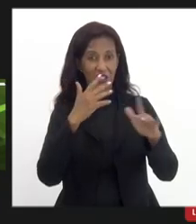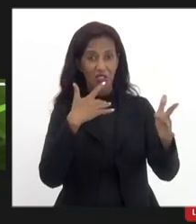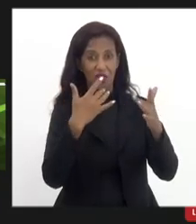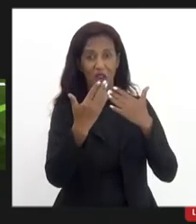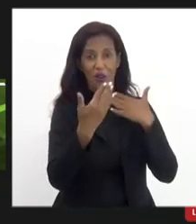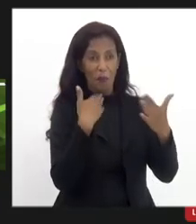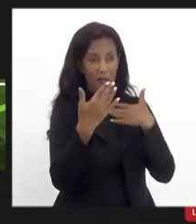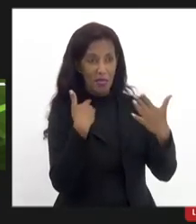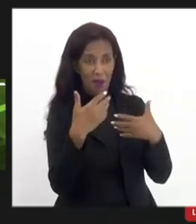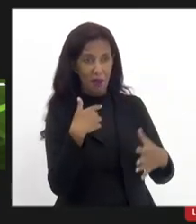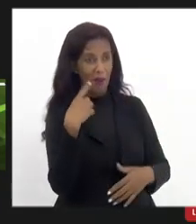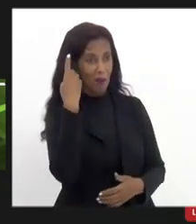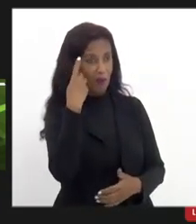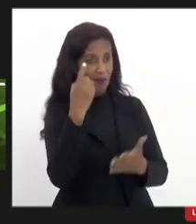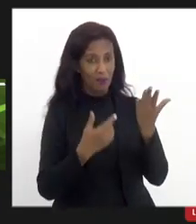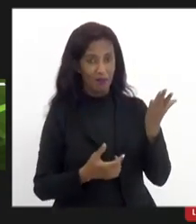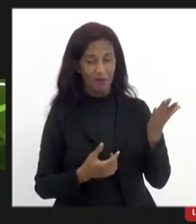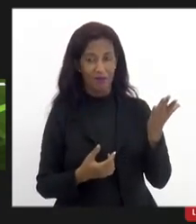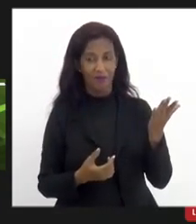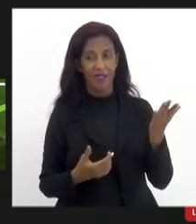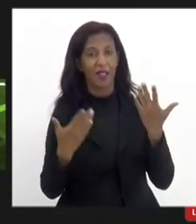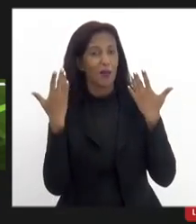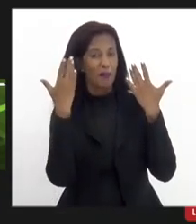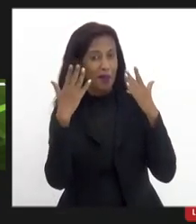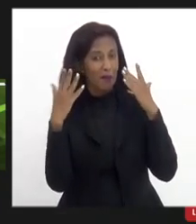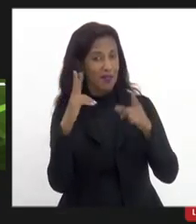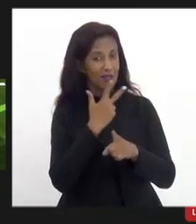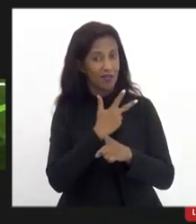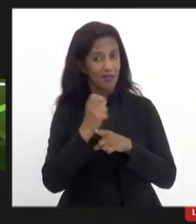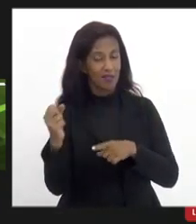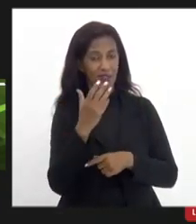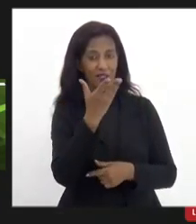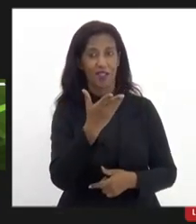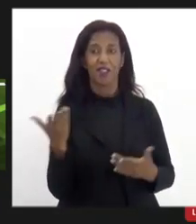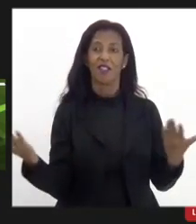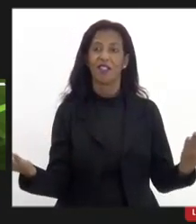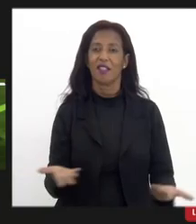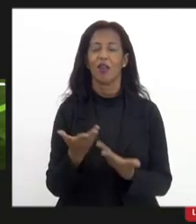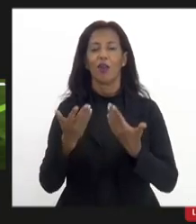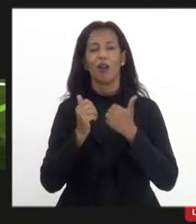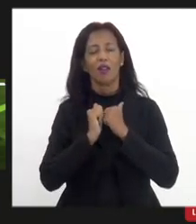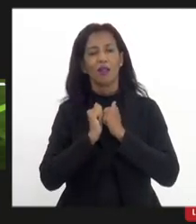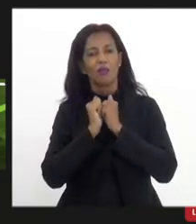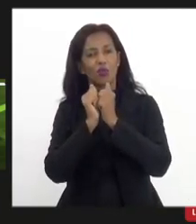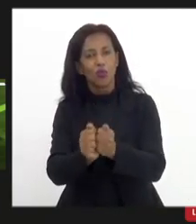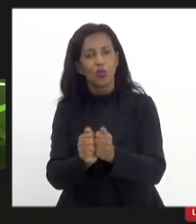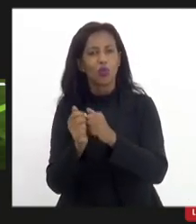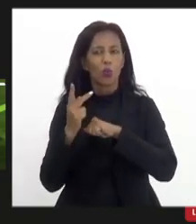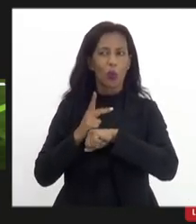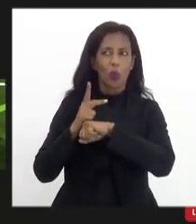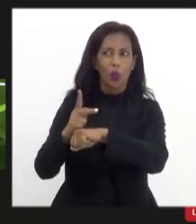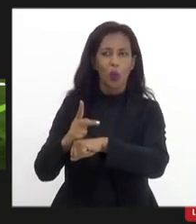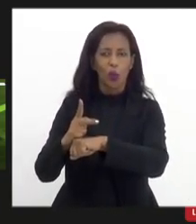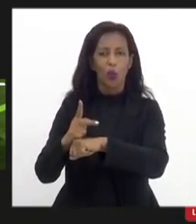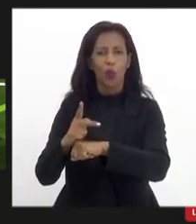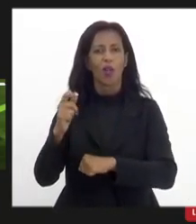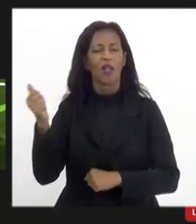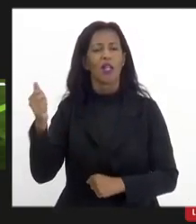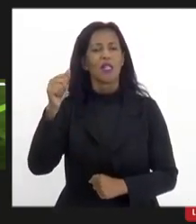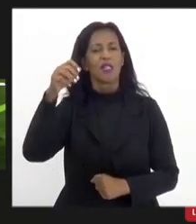quero parabenizá-lo aí pela essa vitória, né? E agora estamos em busca de outra, e que Santo Reis e o Marcos